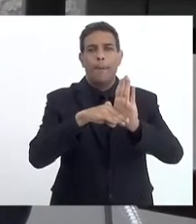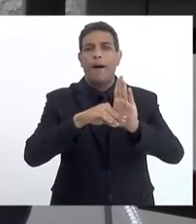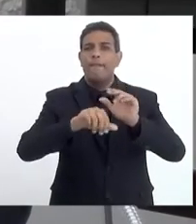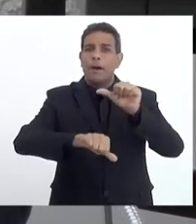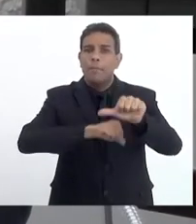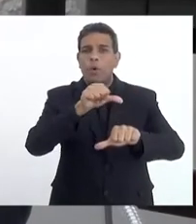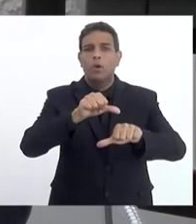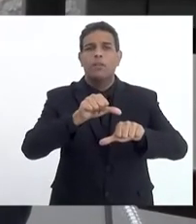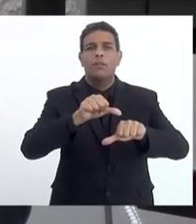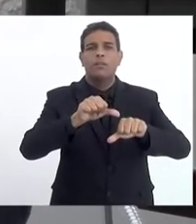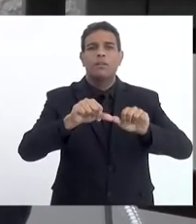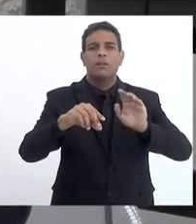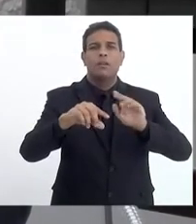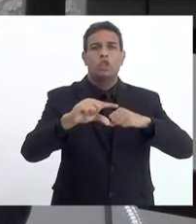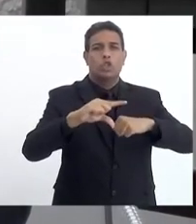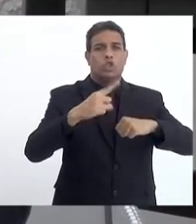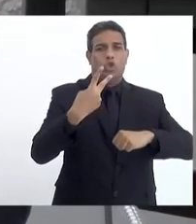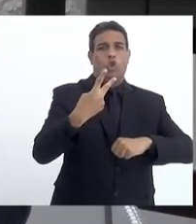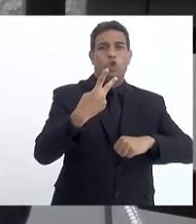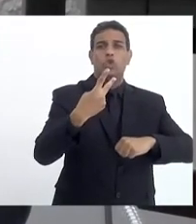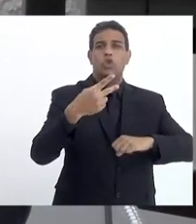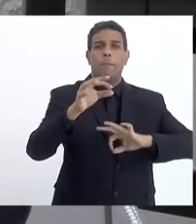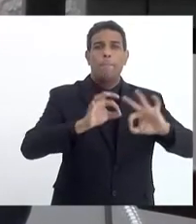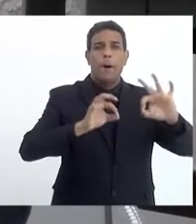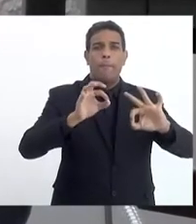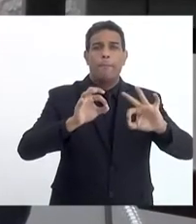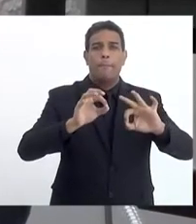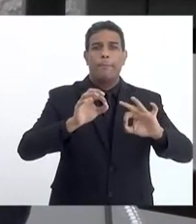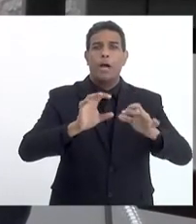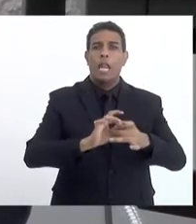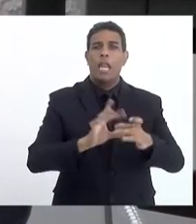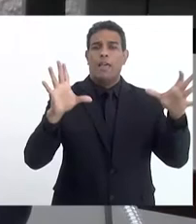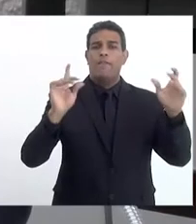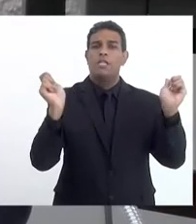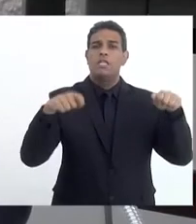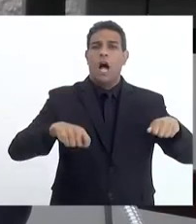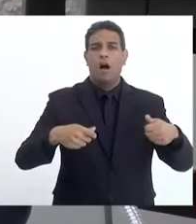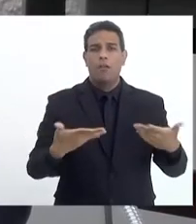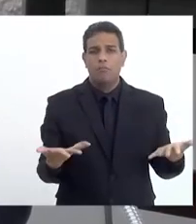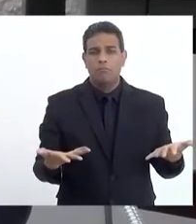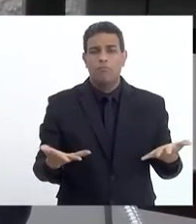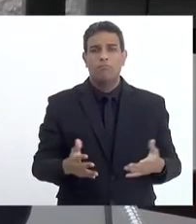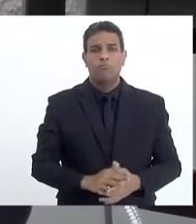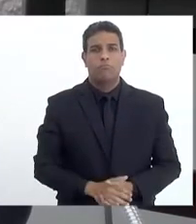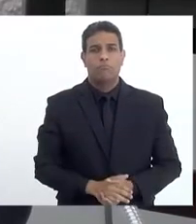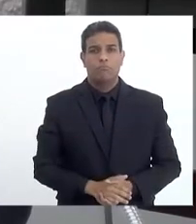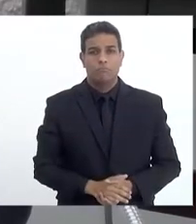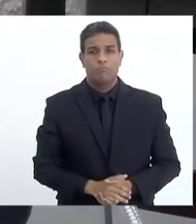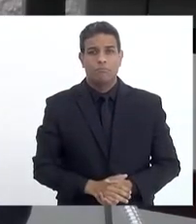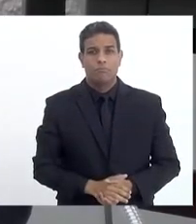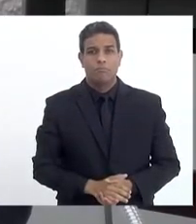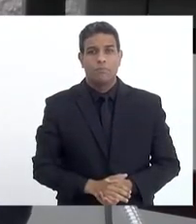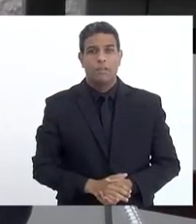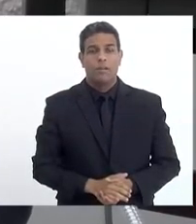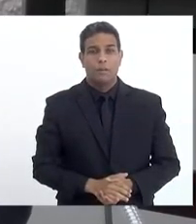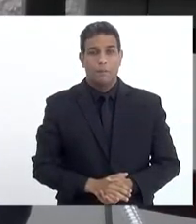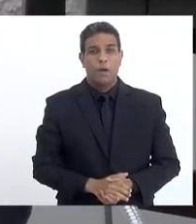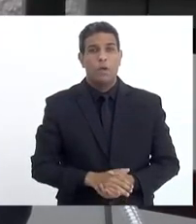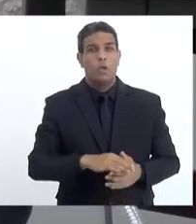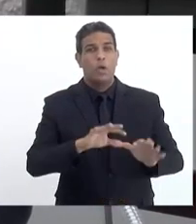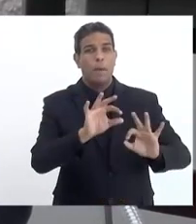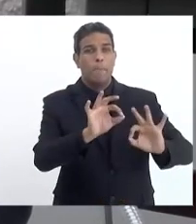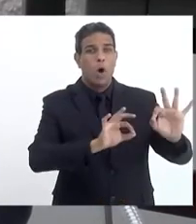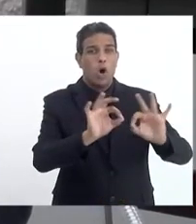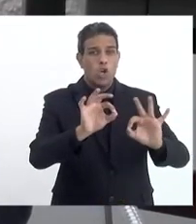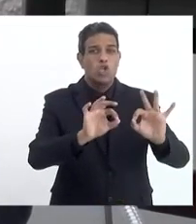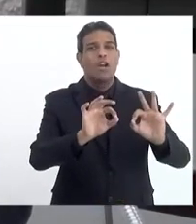2, expressamente ele passa a ser um projeto autorizativo. Então, nesse sentido, o projeto, embora eu também